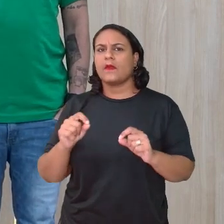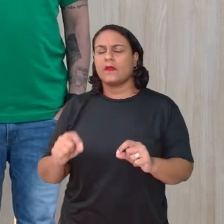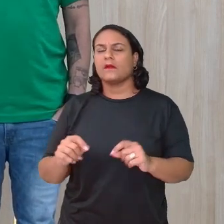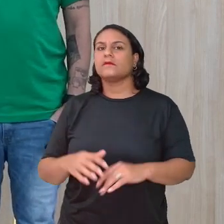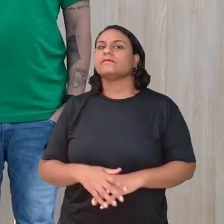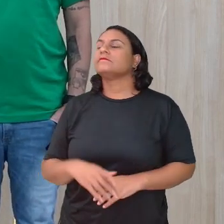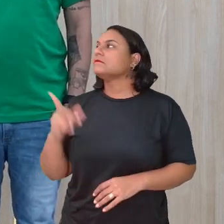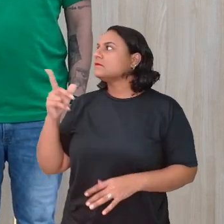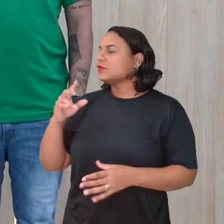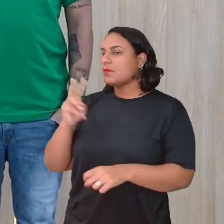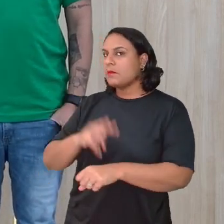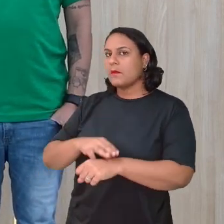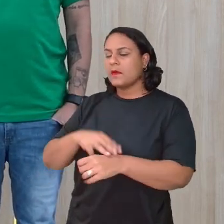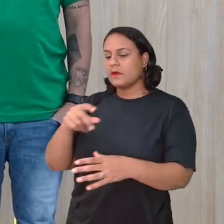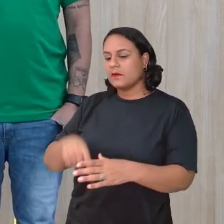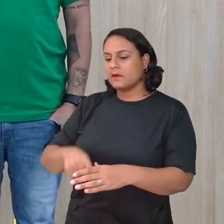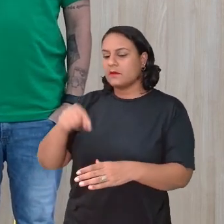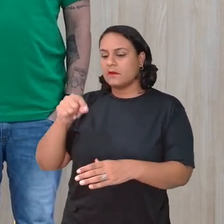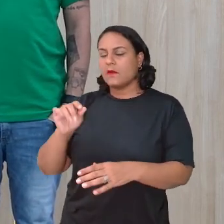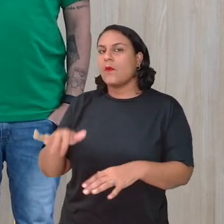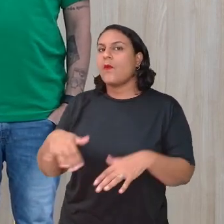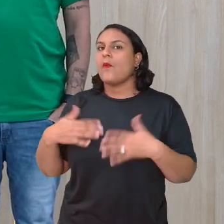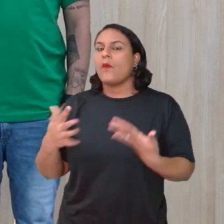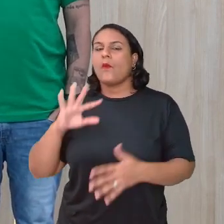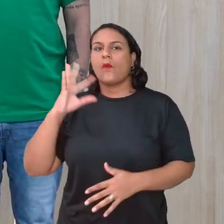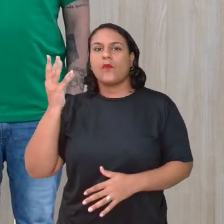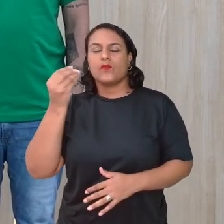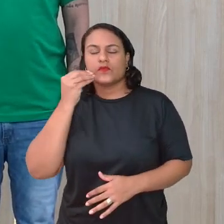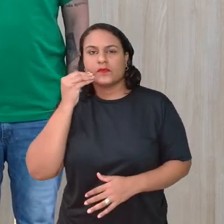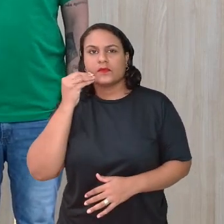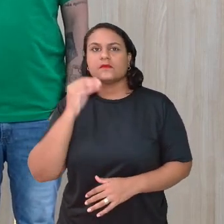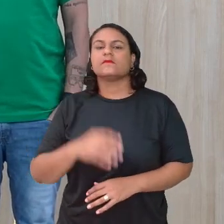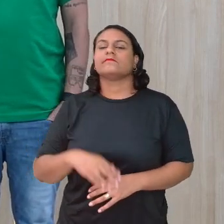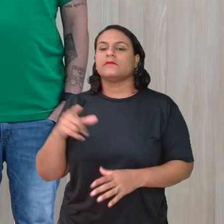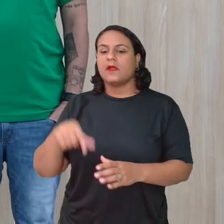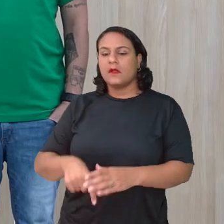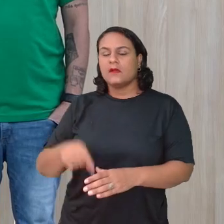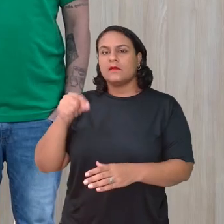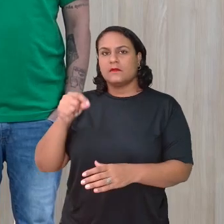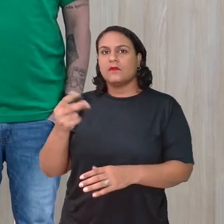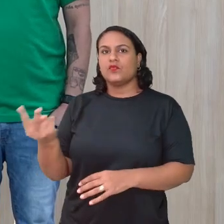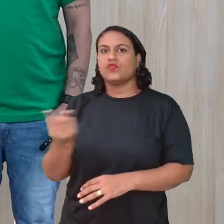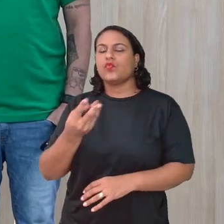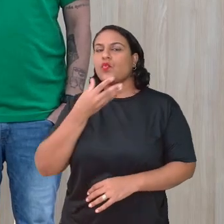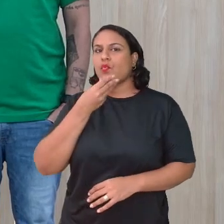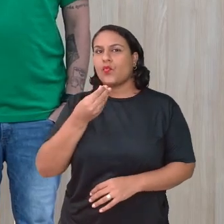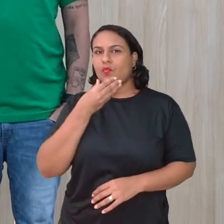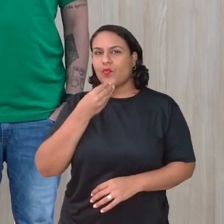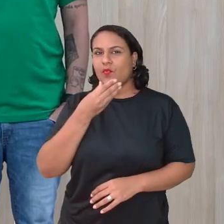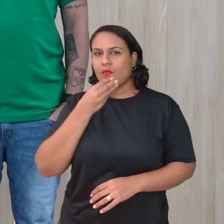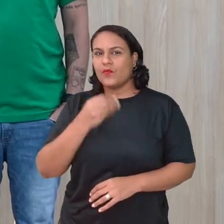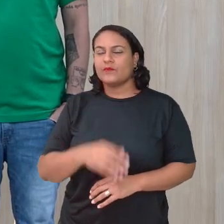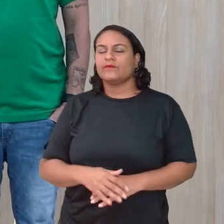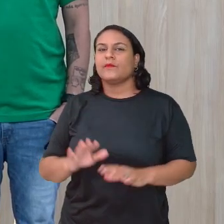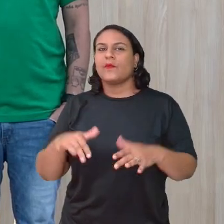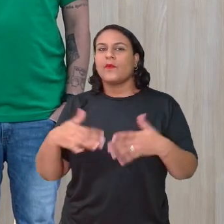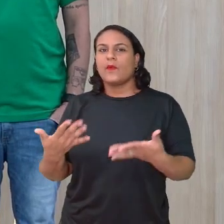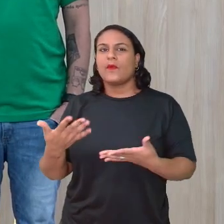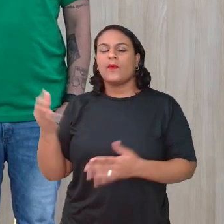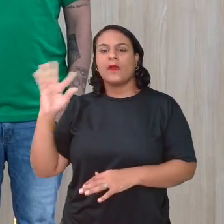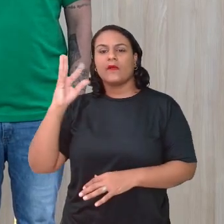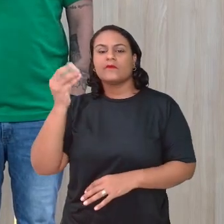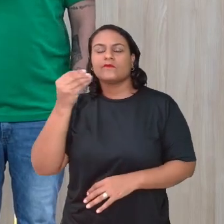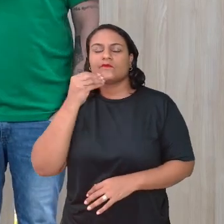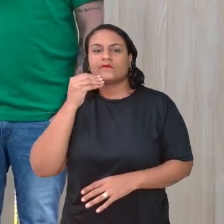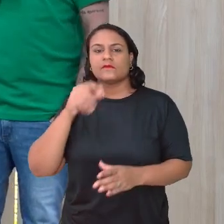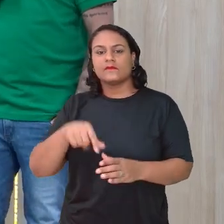serem sorteados, qual é a probabilidade de que, para ser sorteado, aqueles dois rapazes ali, ou seja, qual é a probabilidade daqueles